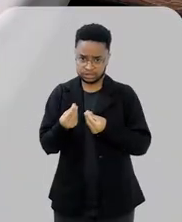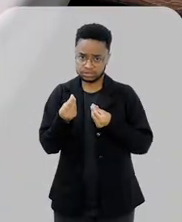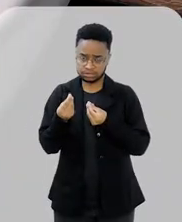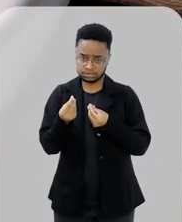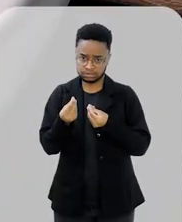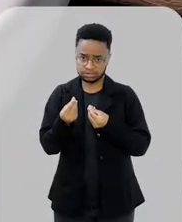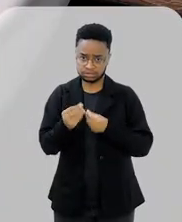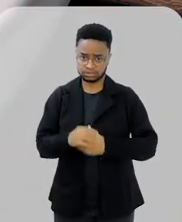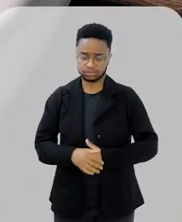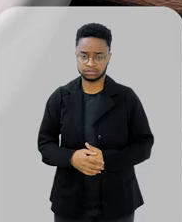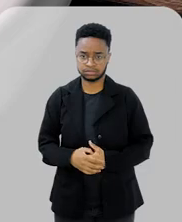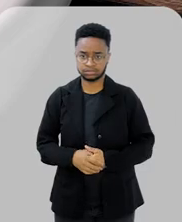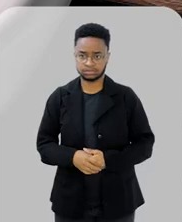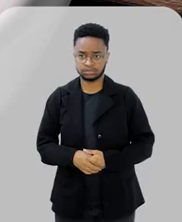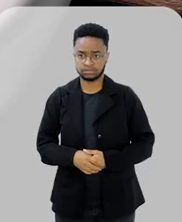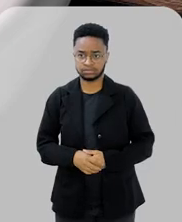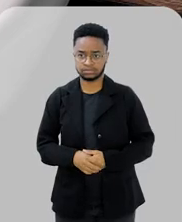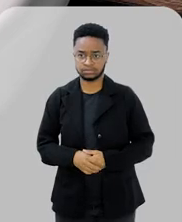também?